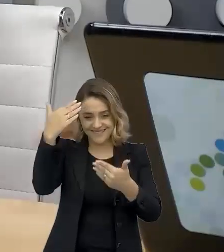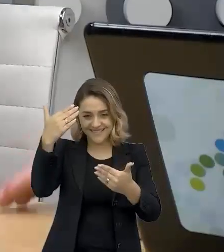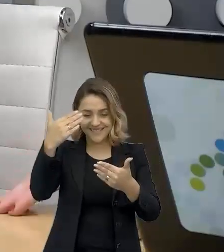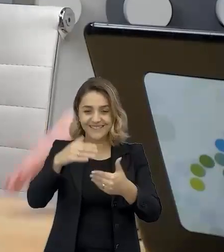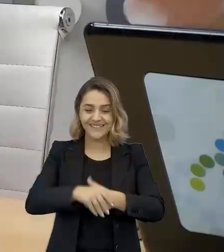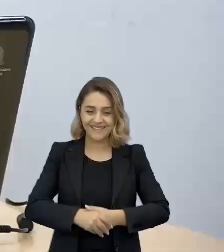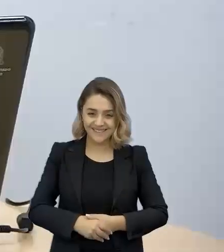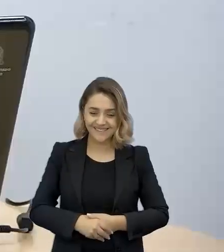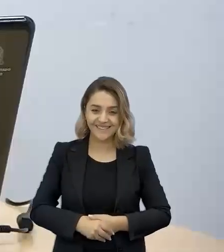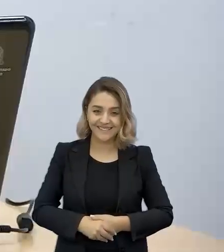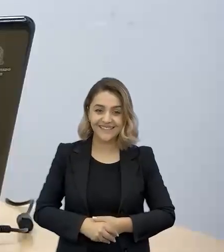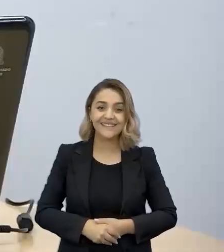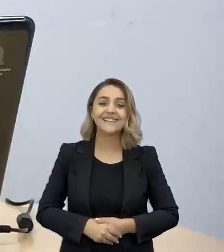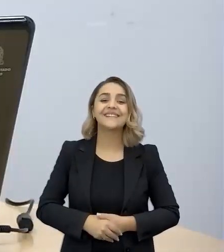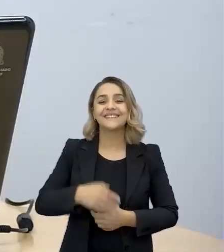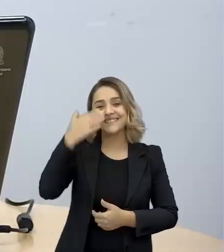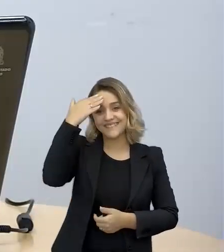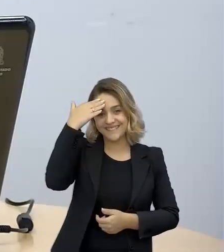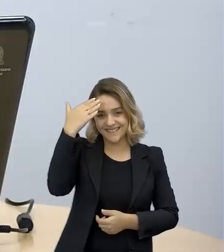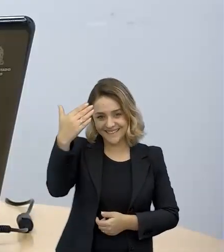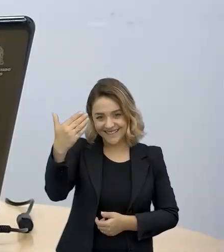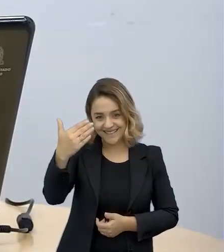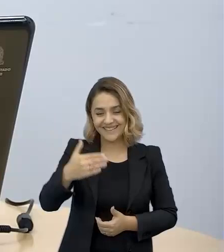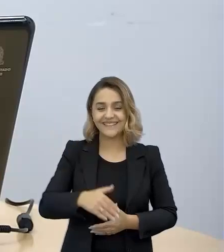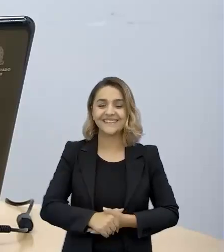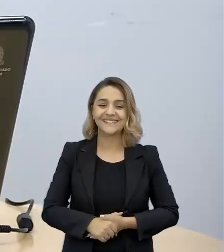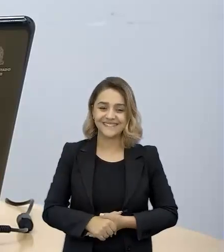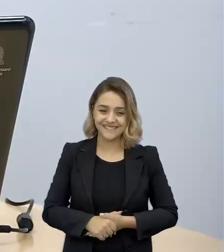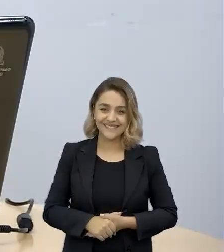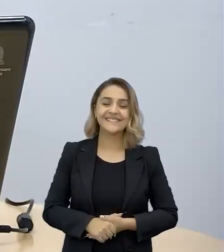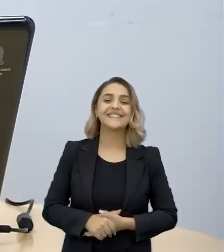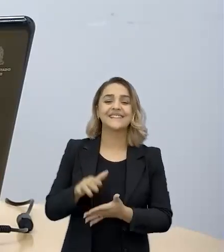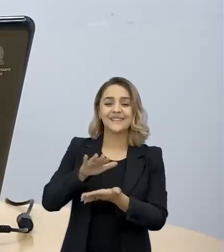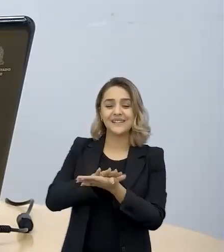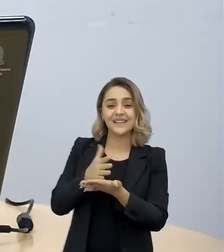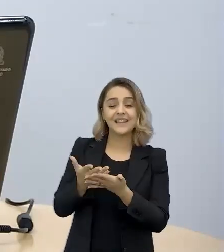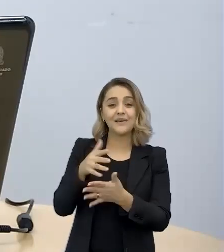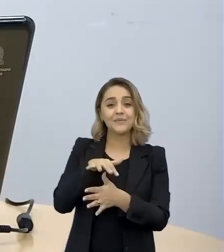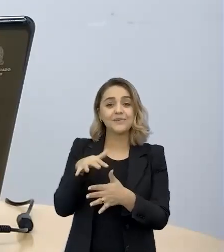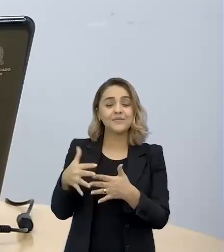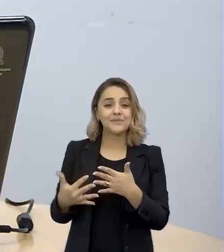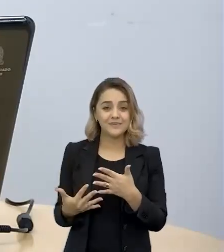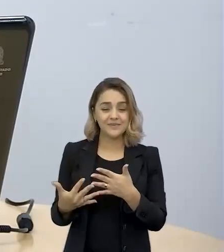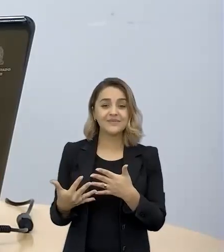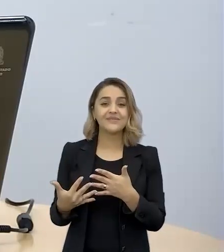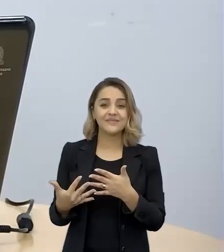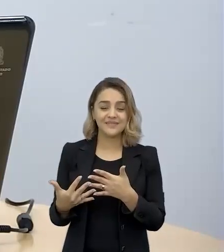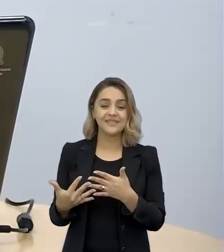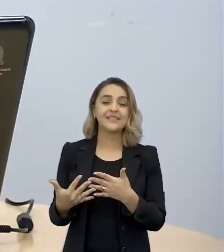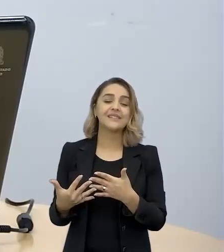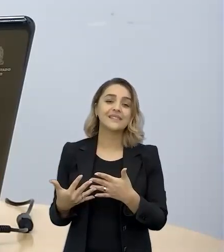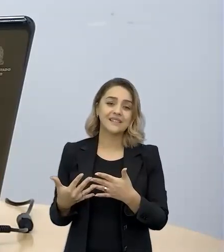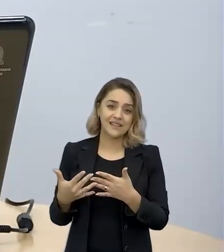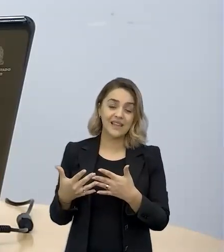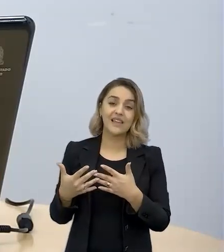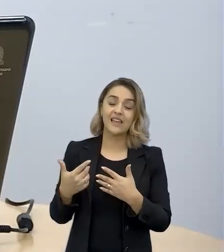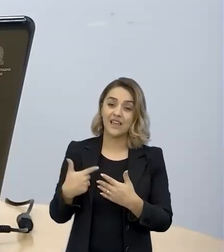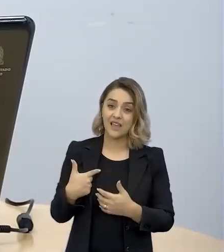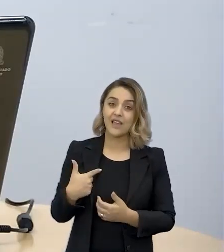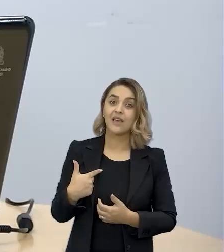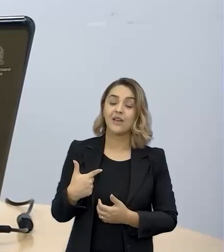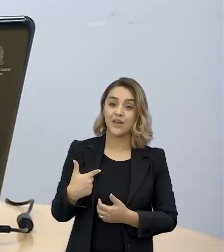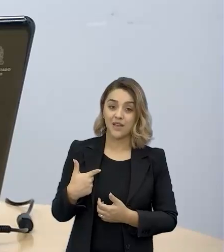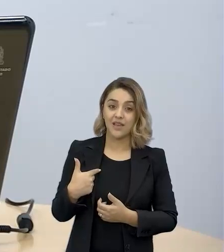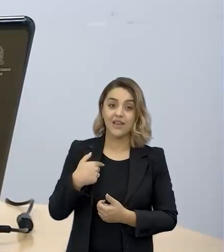obrigada. Eu queria também dizer muito obrigada, porque eles também são intérpretes, assim como eu tenho